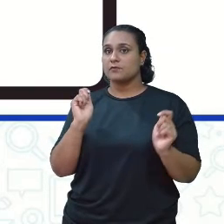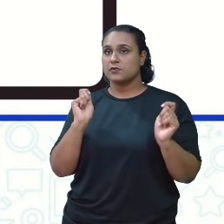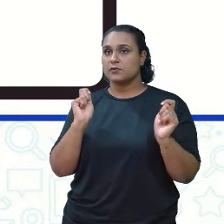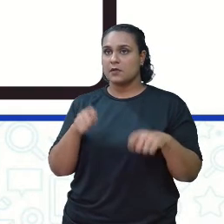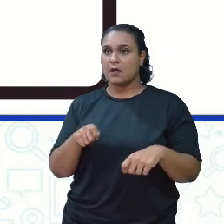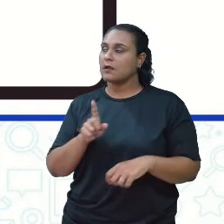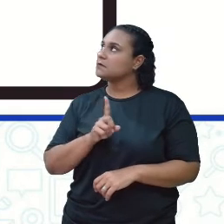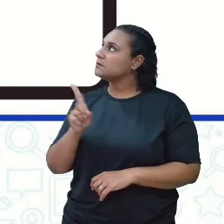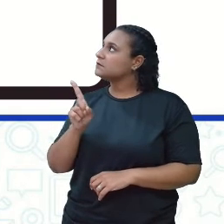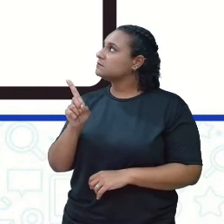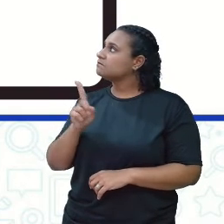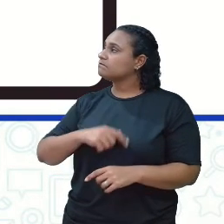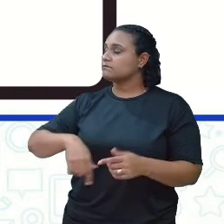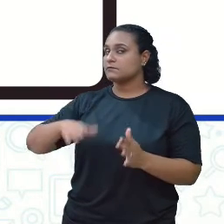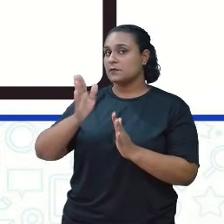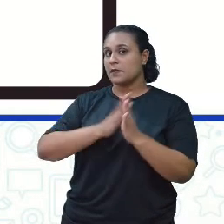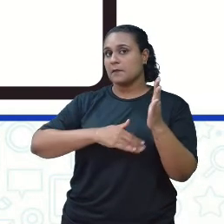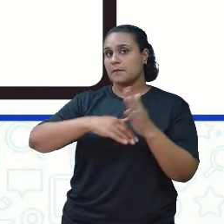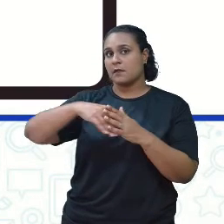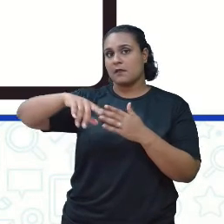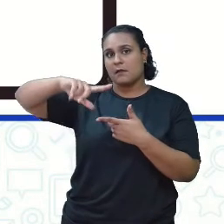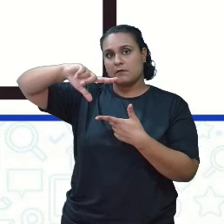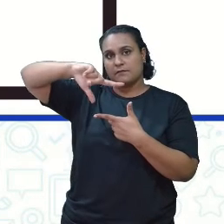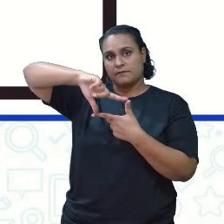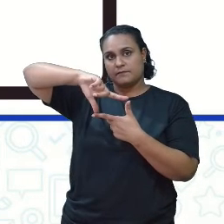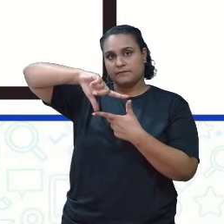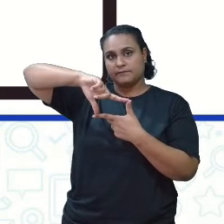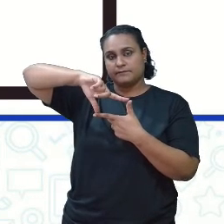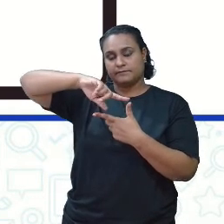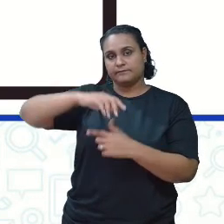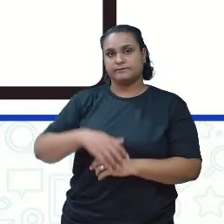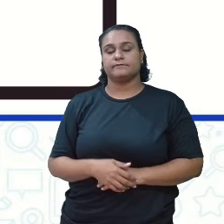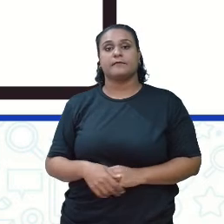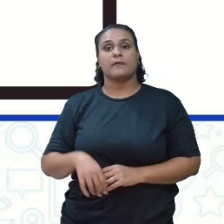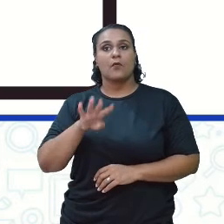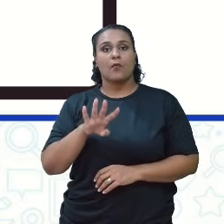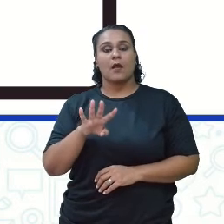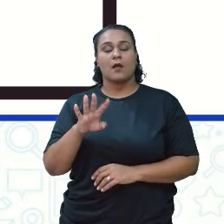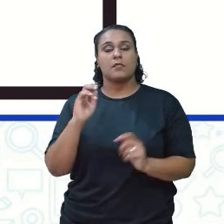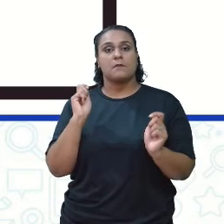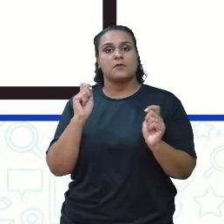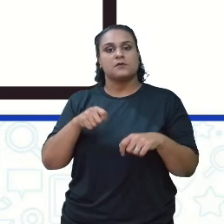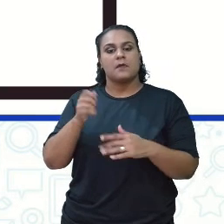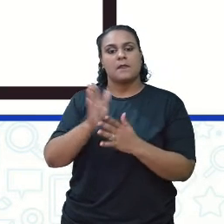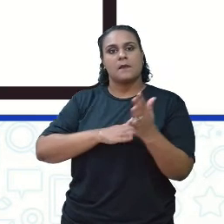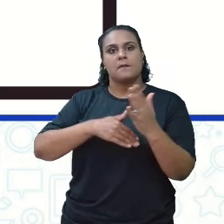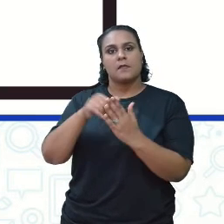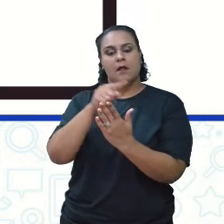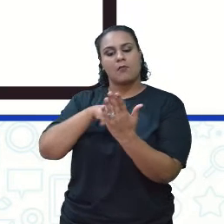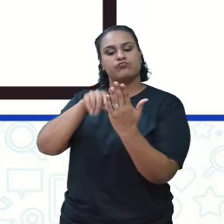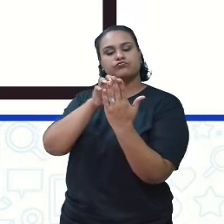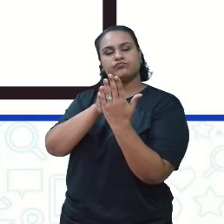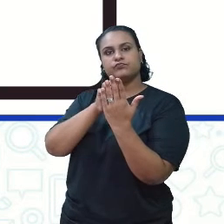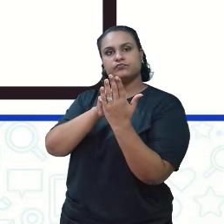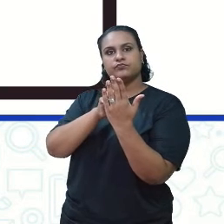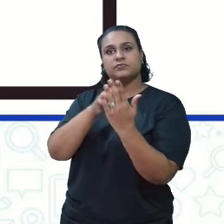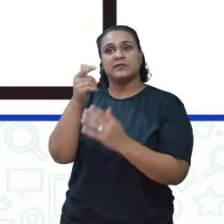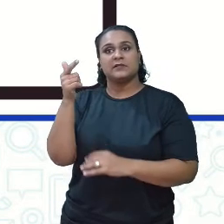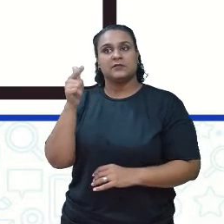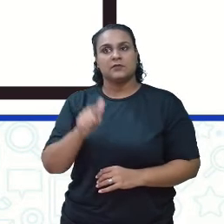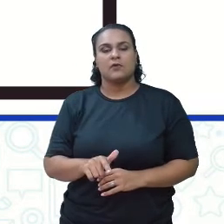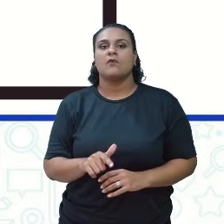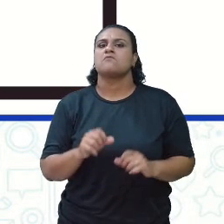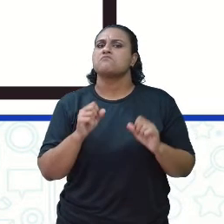de pintar a região retangular. 4 maneiras de pintar a região circular. Mais uma vez,